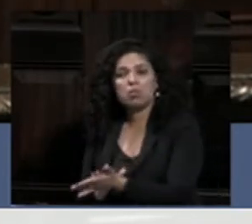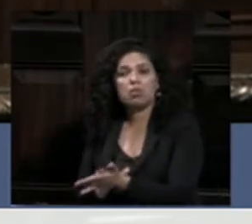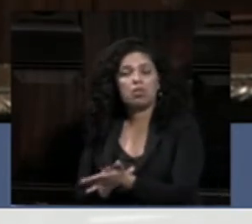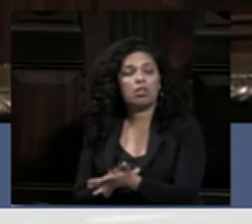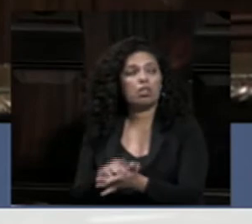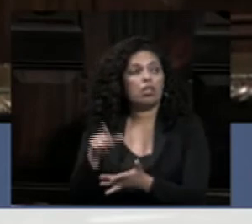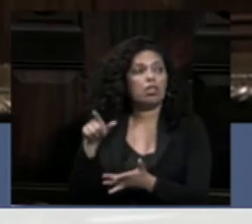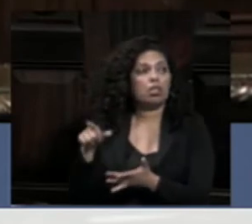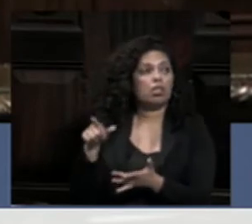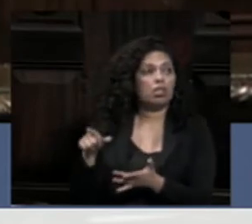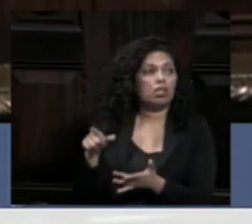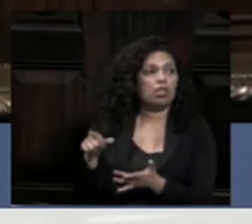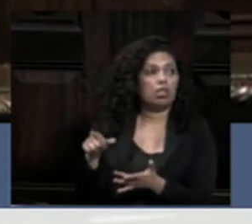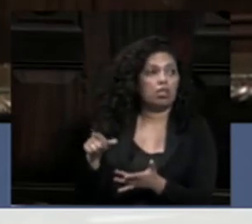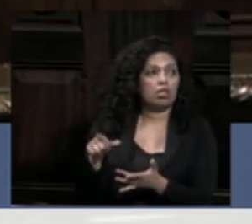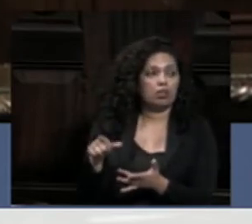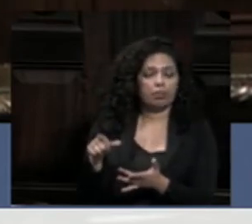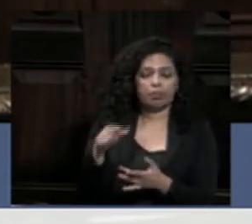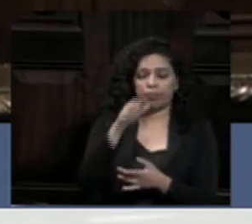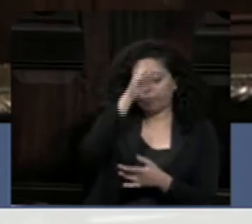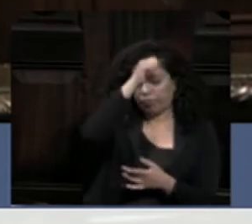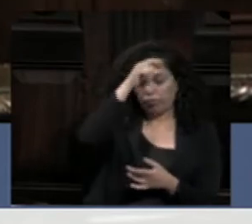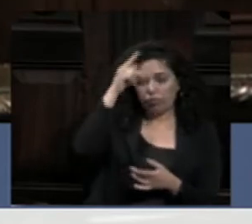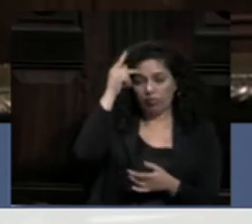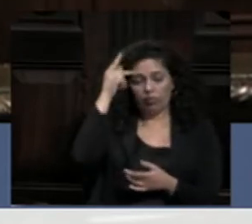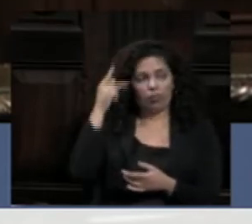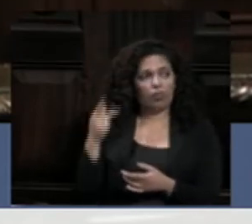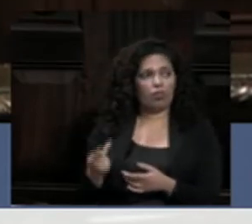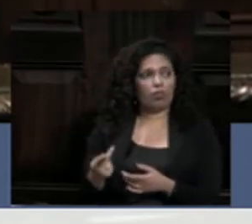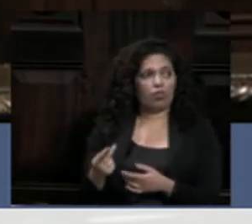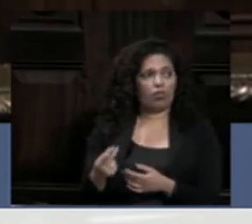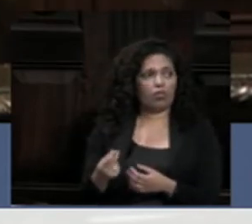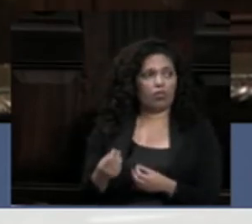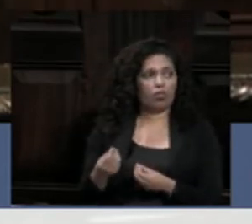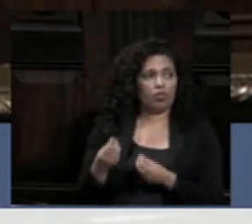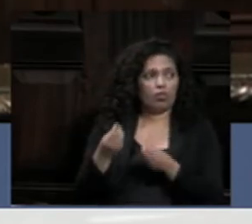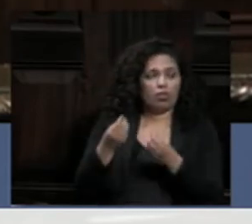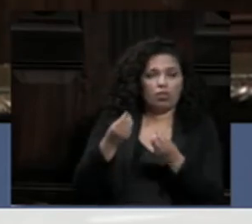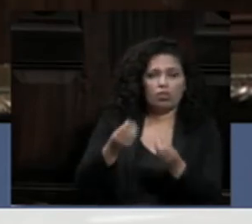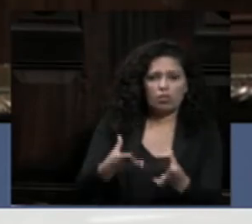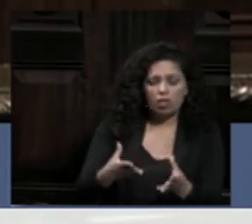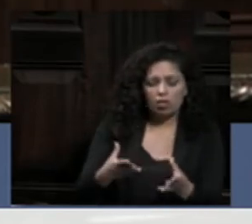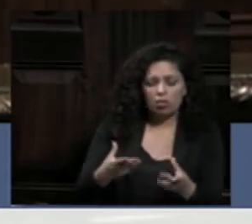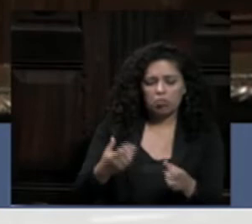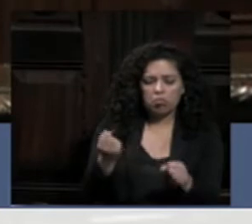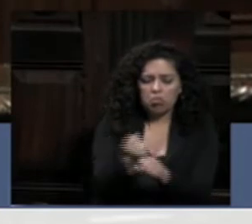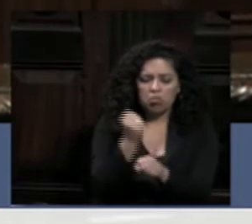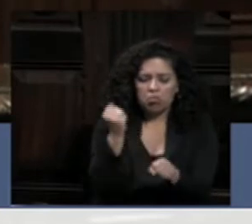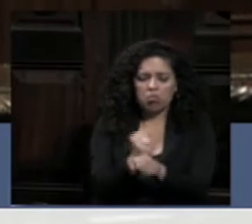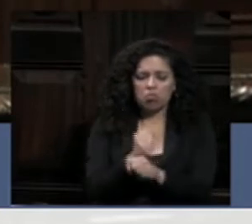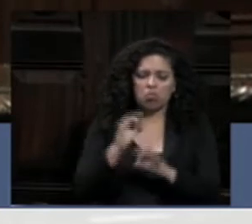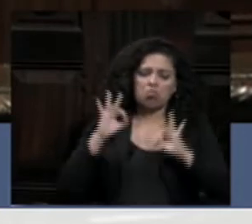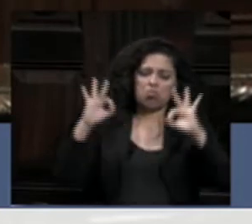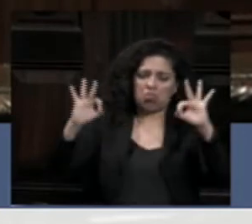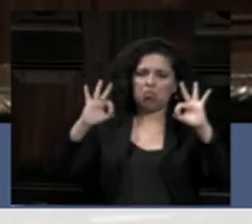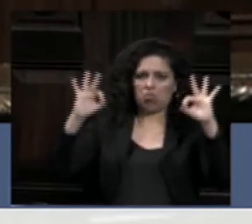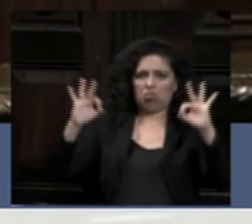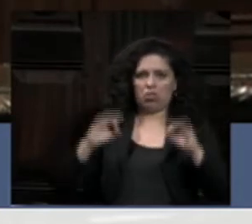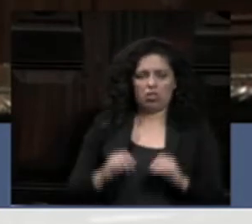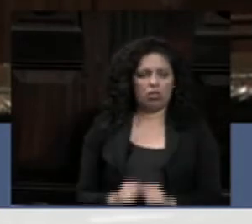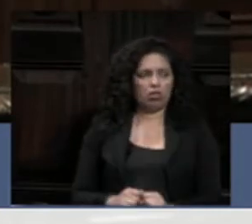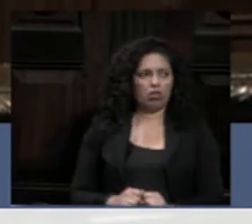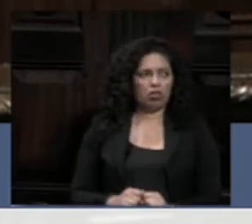nesse último final de semana o prefeito conseguiu entregar uma obra fantástica em importante localidade de